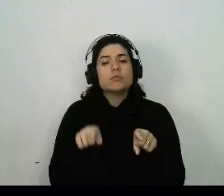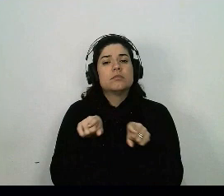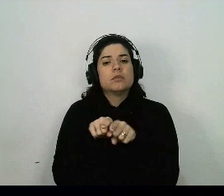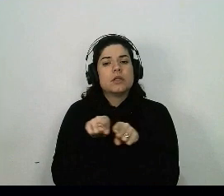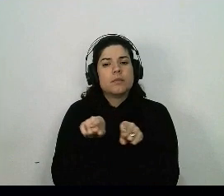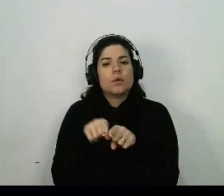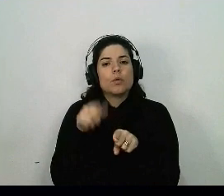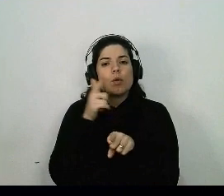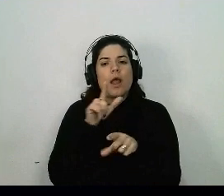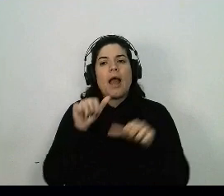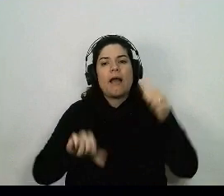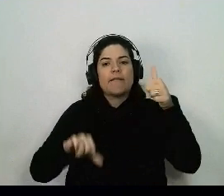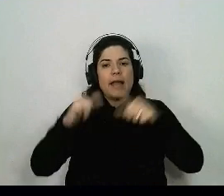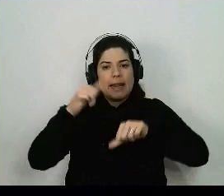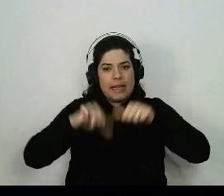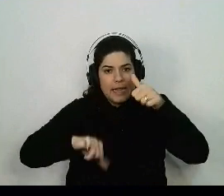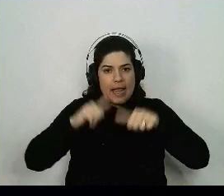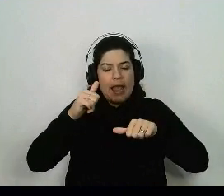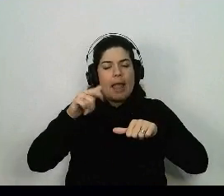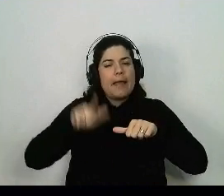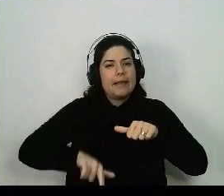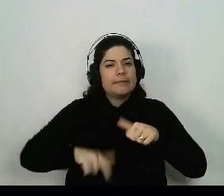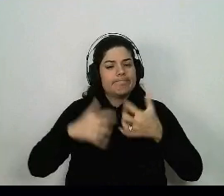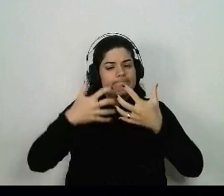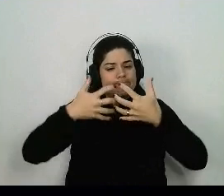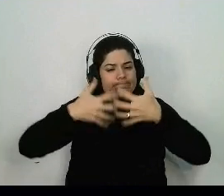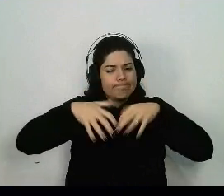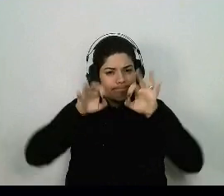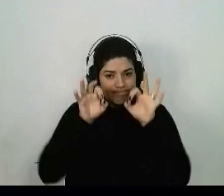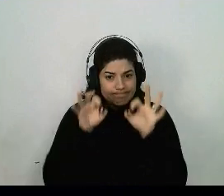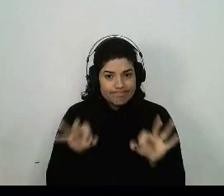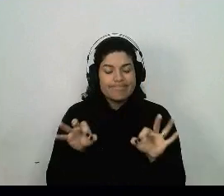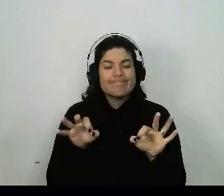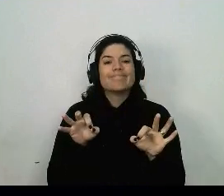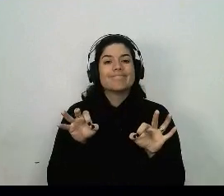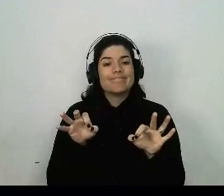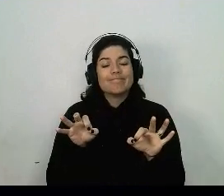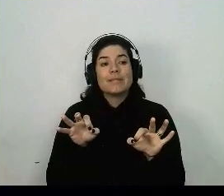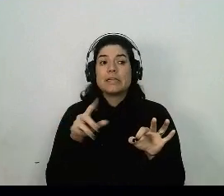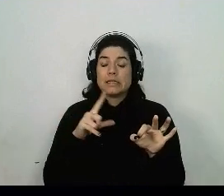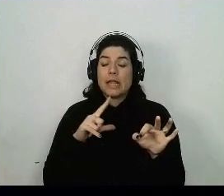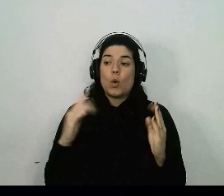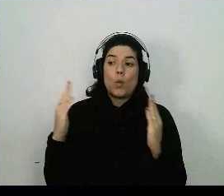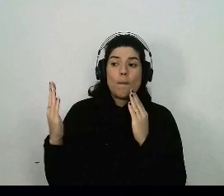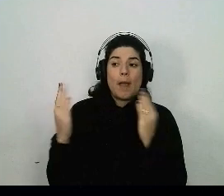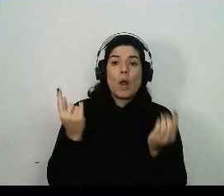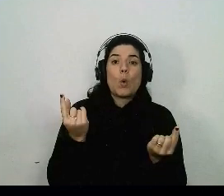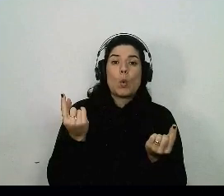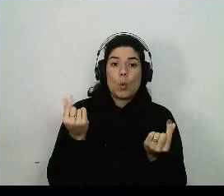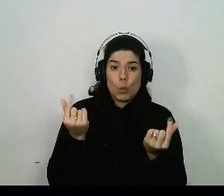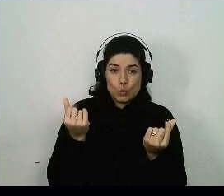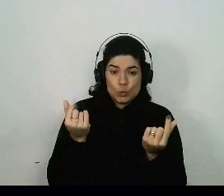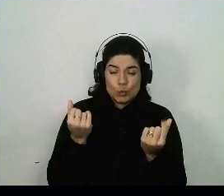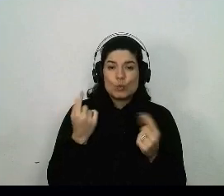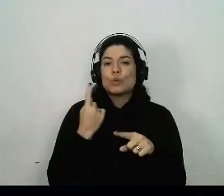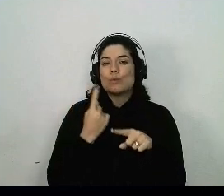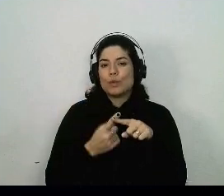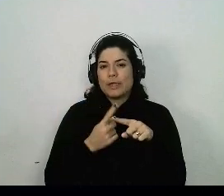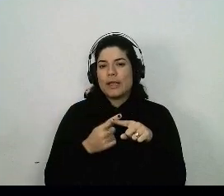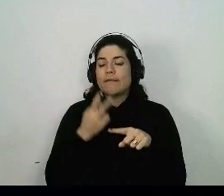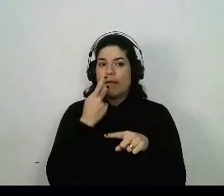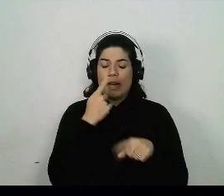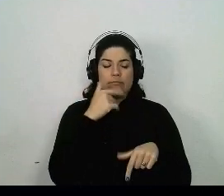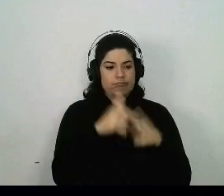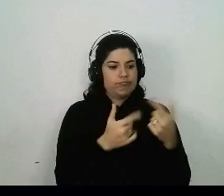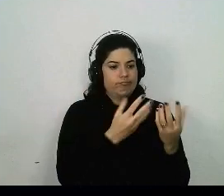de eficiência baseado no custo, né? Porque aqui a gente sempre tem o trade-off de trazer muita eficiência e acaba, às